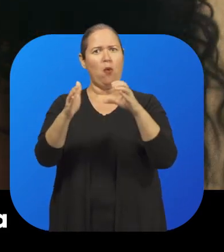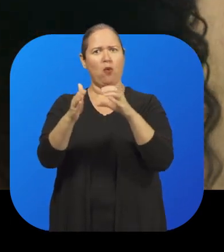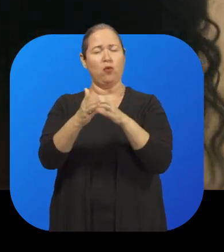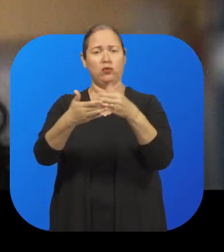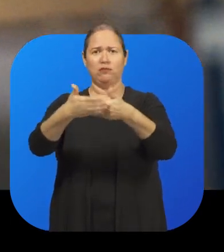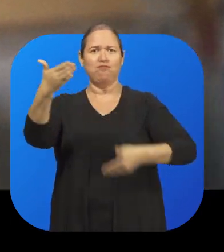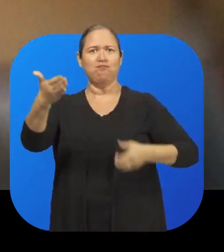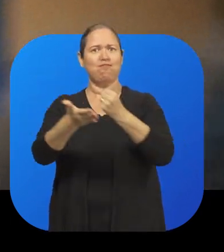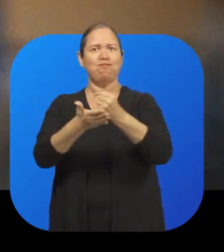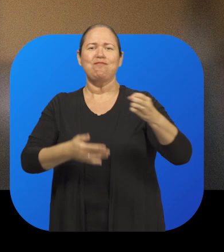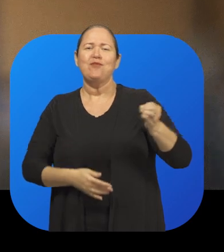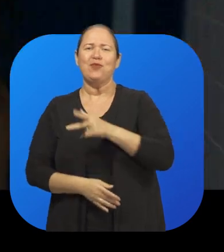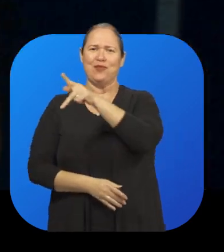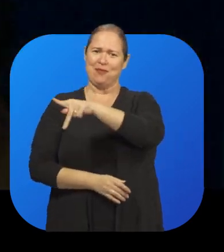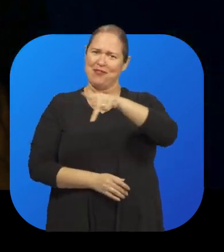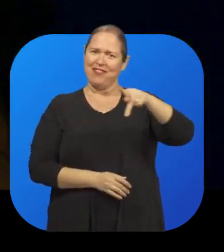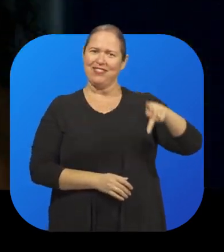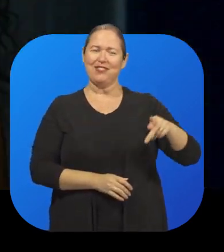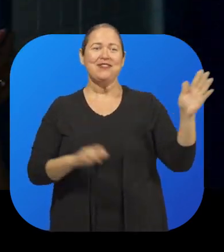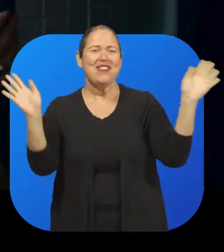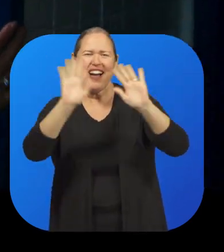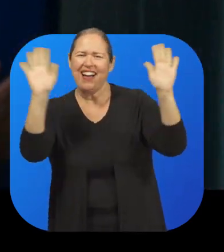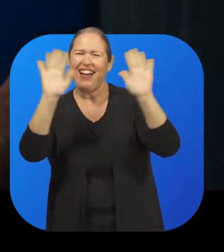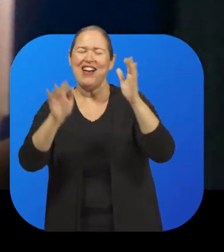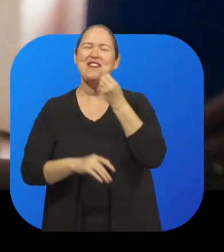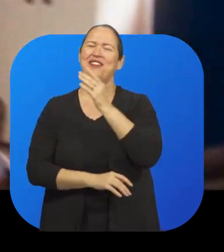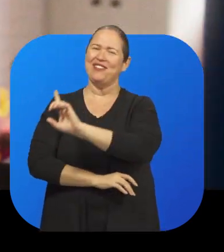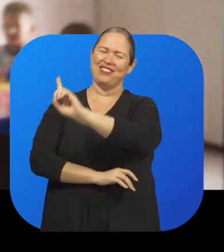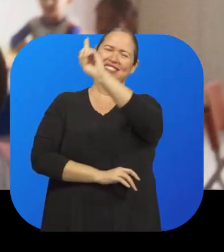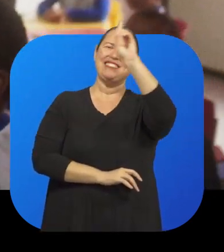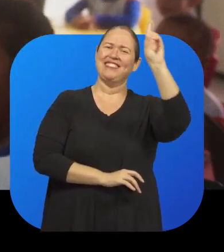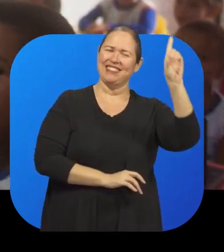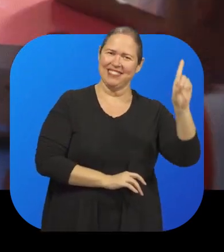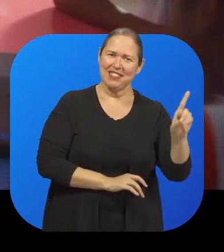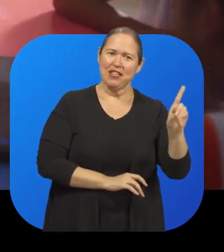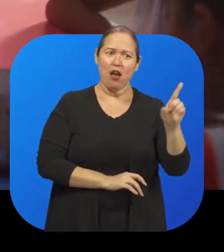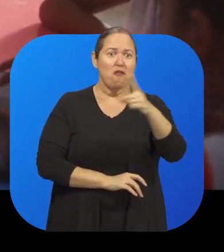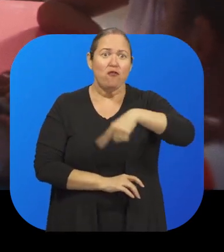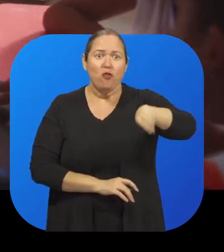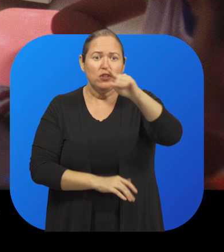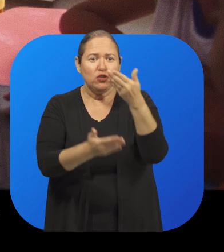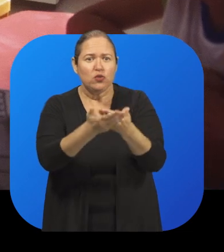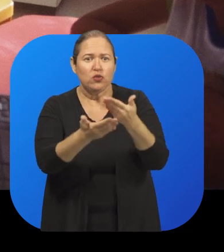da história para a contratação de professores. Bom dia!